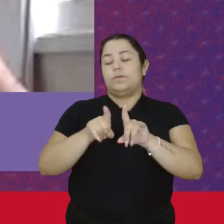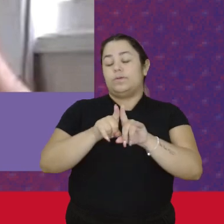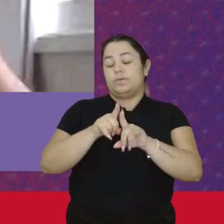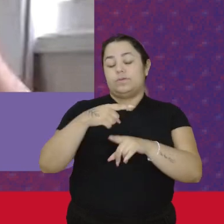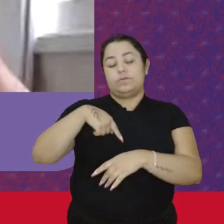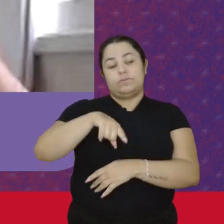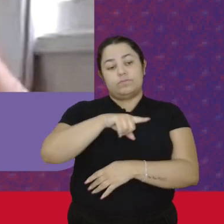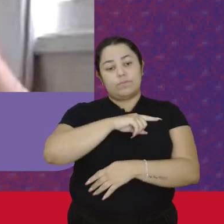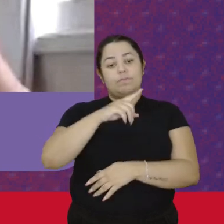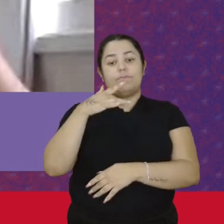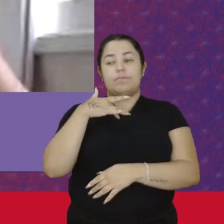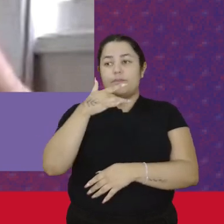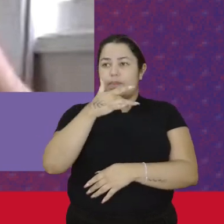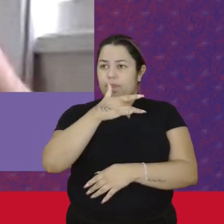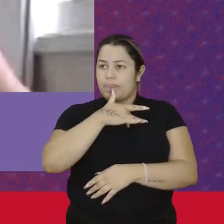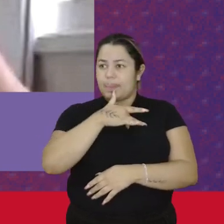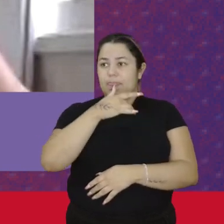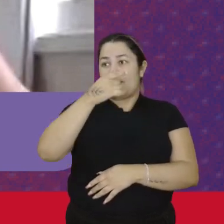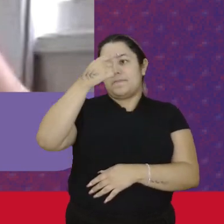saúde,